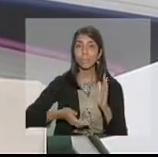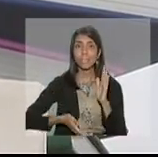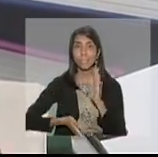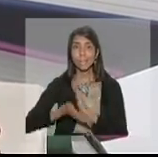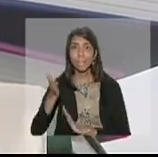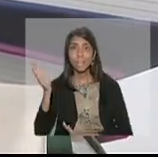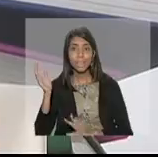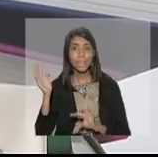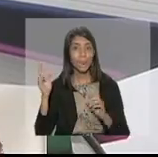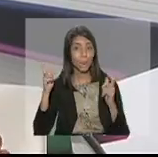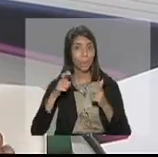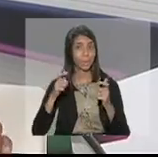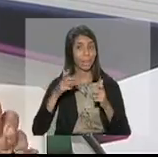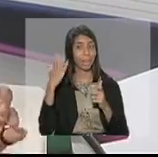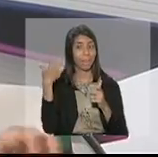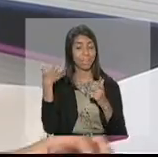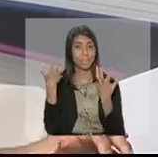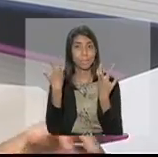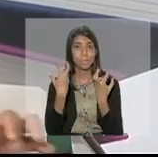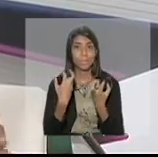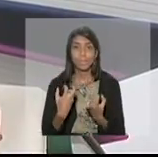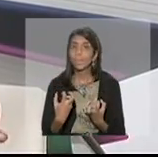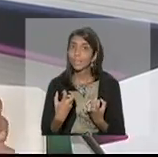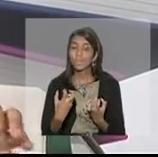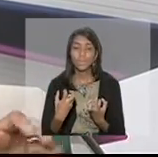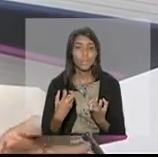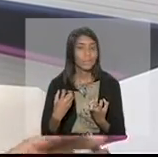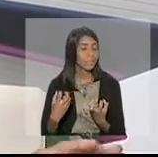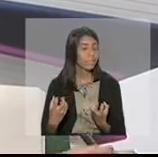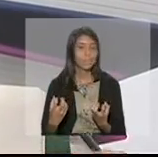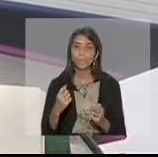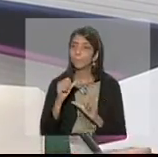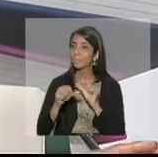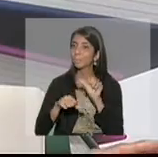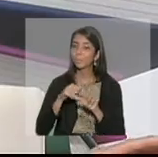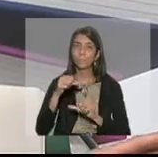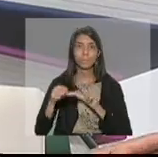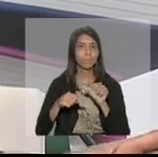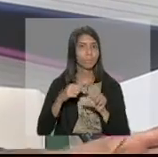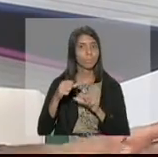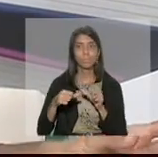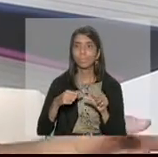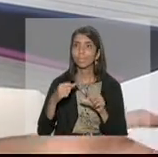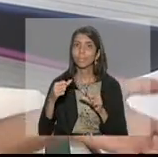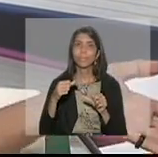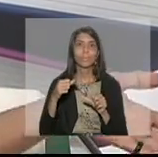de lá, todo esse lugar que era seco estava completamente...